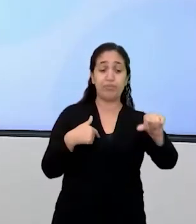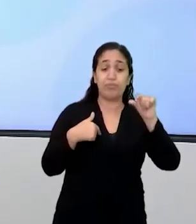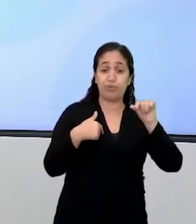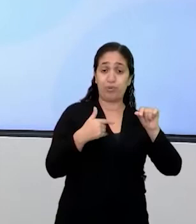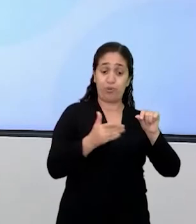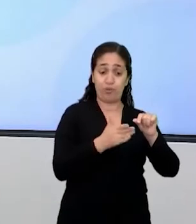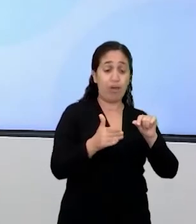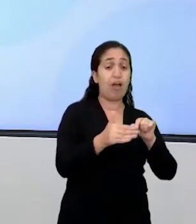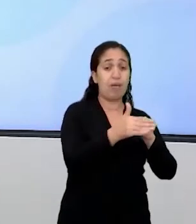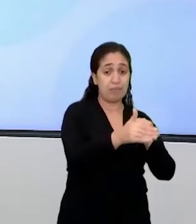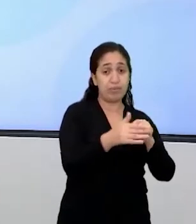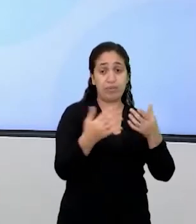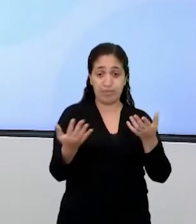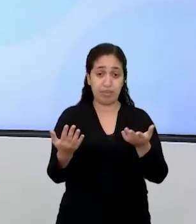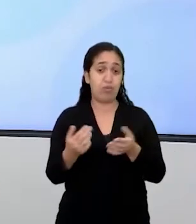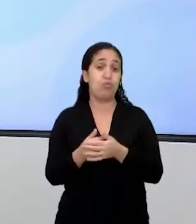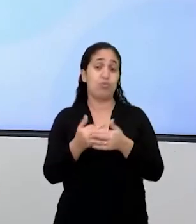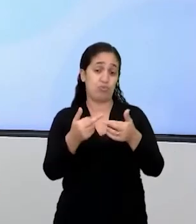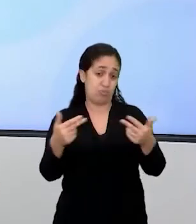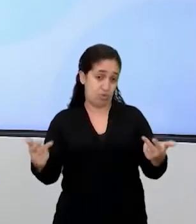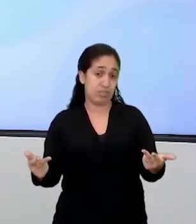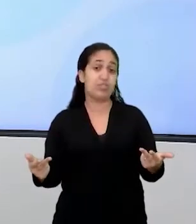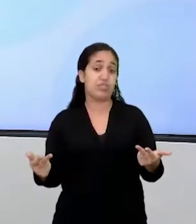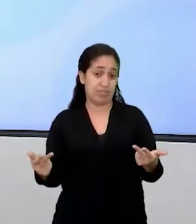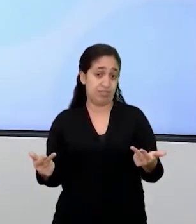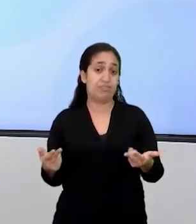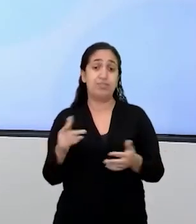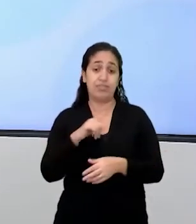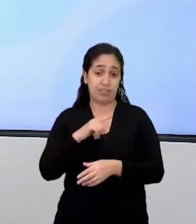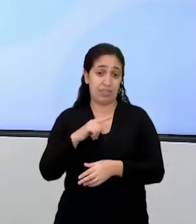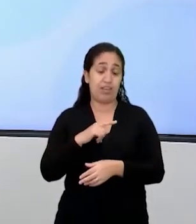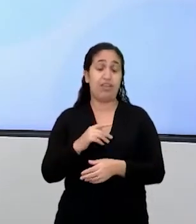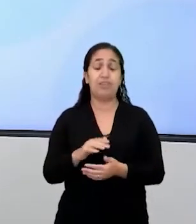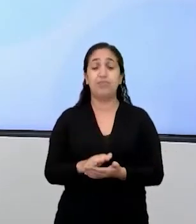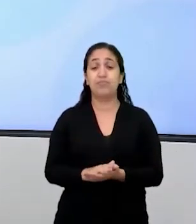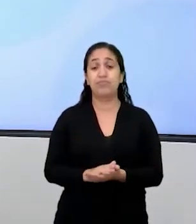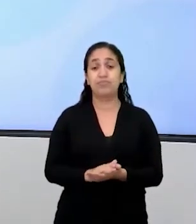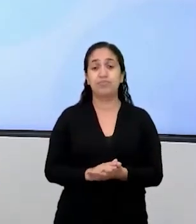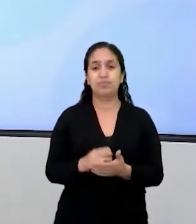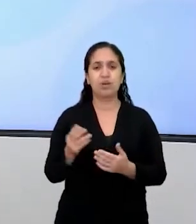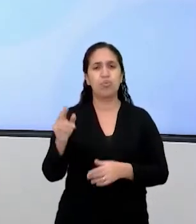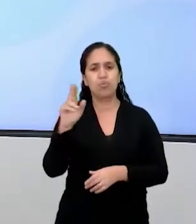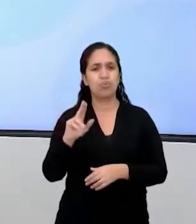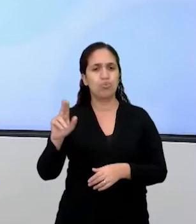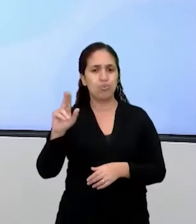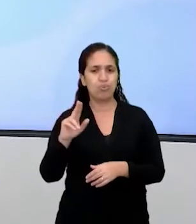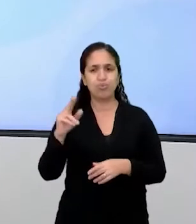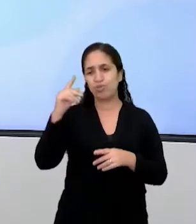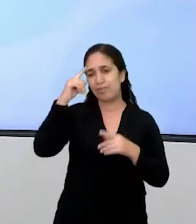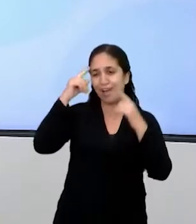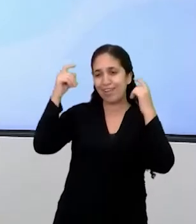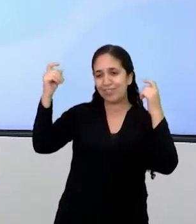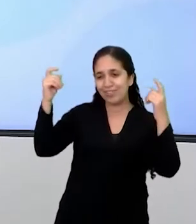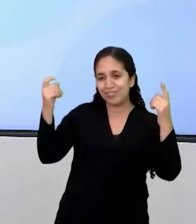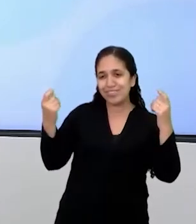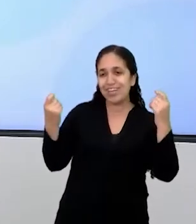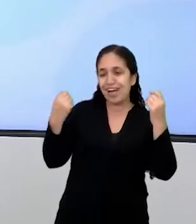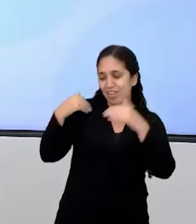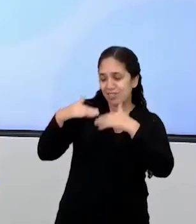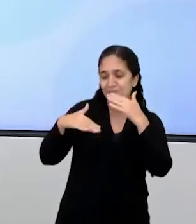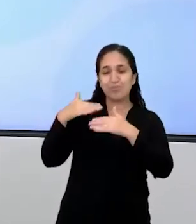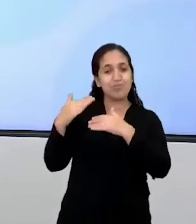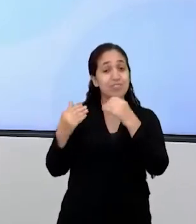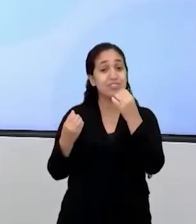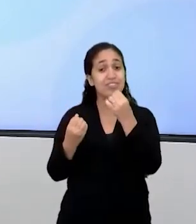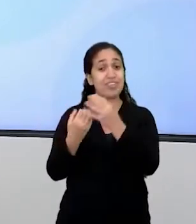aí, né? Eu tenho algumas opções que me são possibilitadas, e aí eu uso toda a questão da minha criatividade, desse processo de